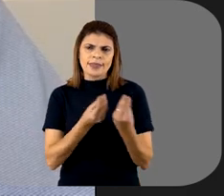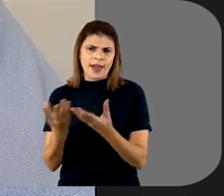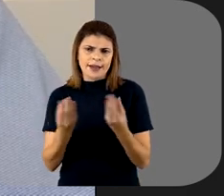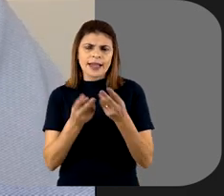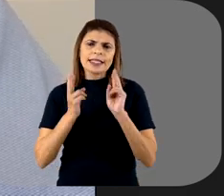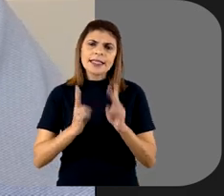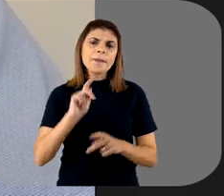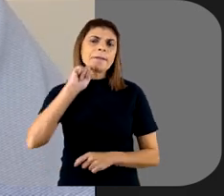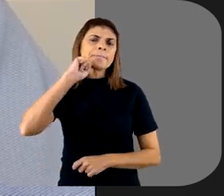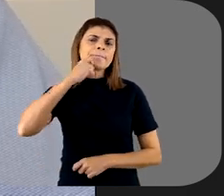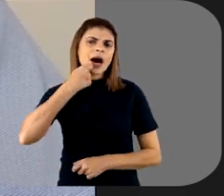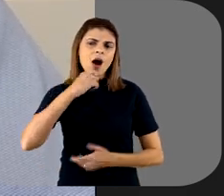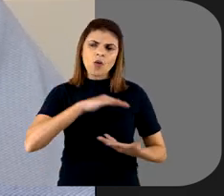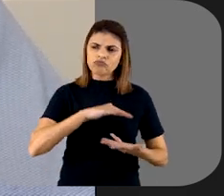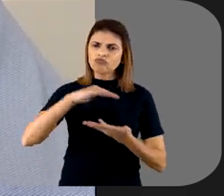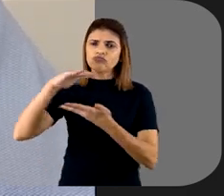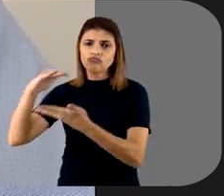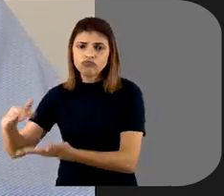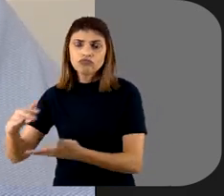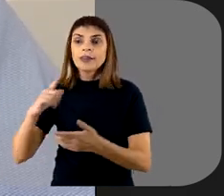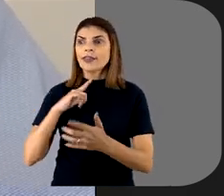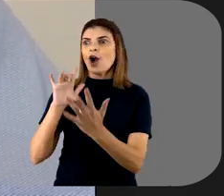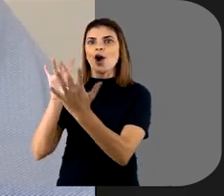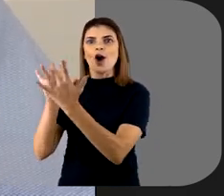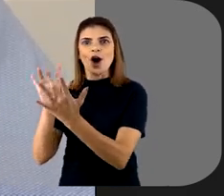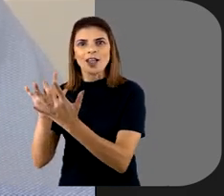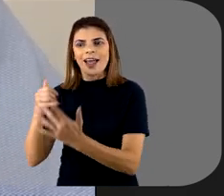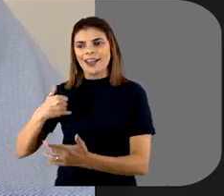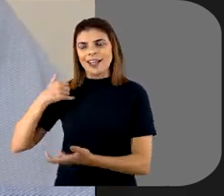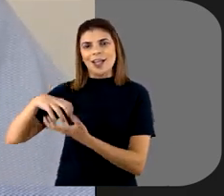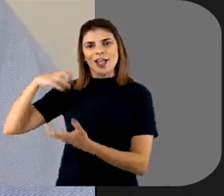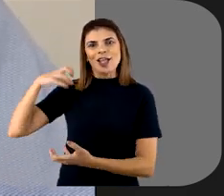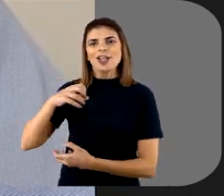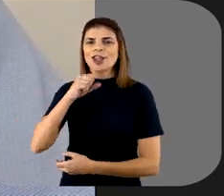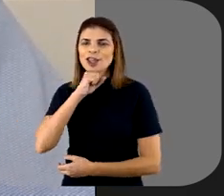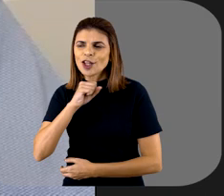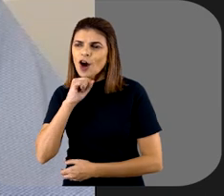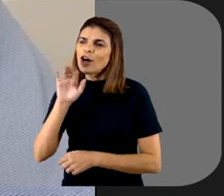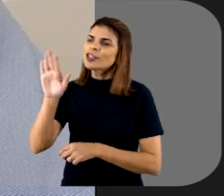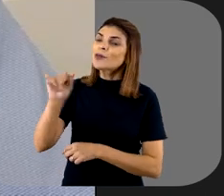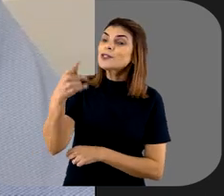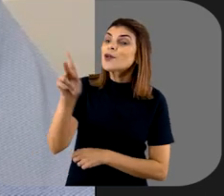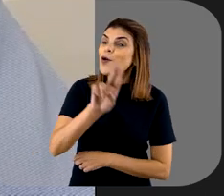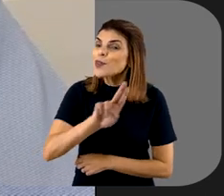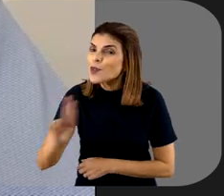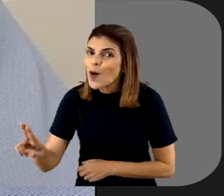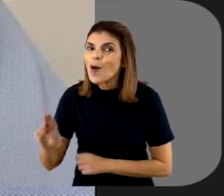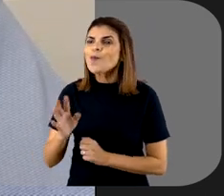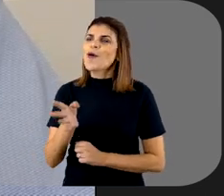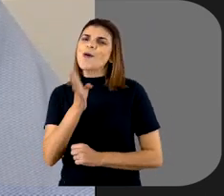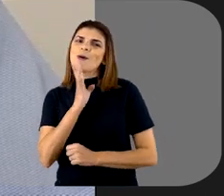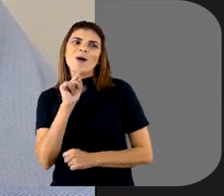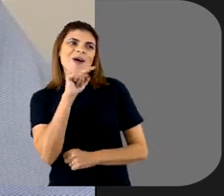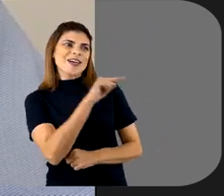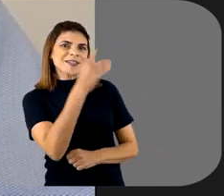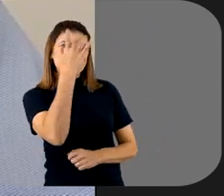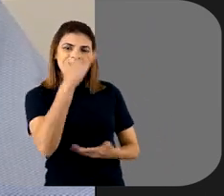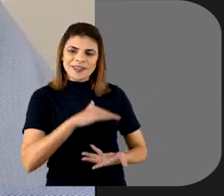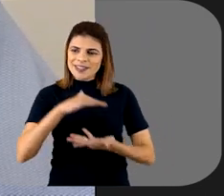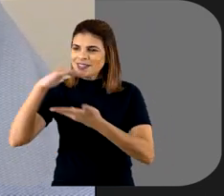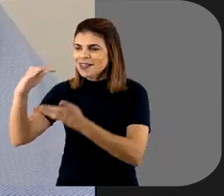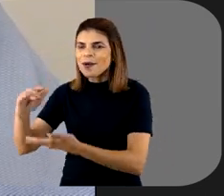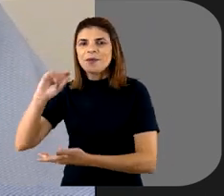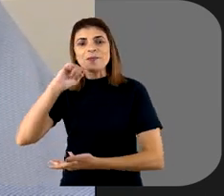da padaria que vinha fazer essa entrega, e tinha um contato com os idosos, conhecia os idosos, chamavam pelo nome, também os idosos conheciam